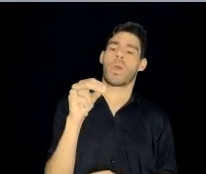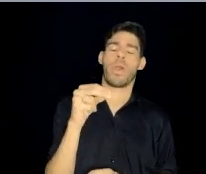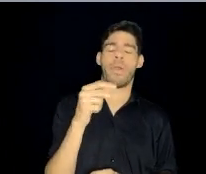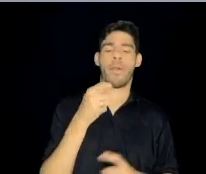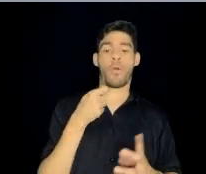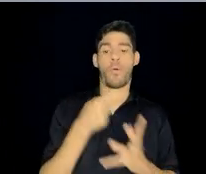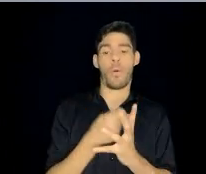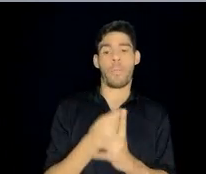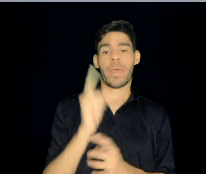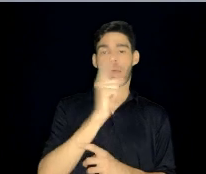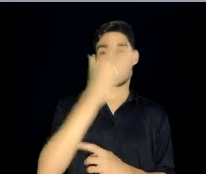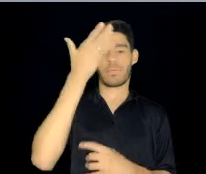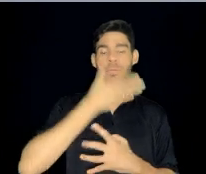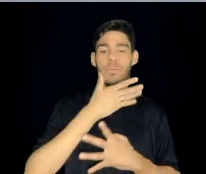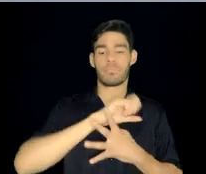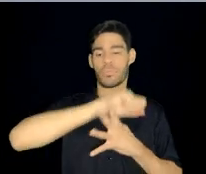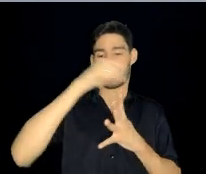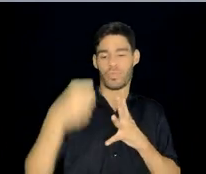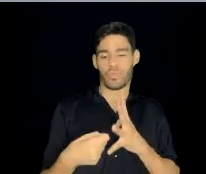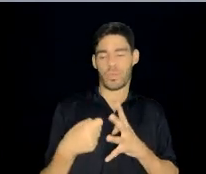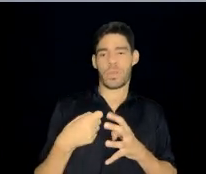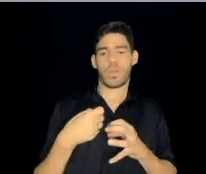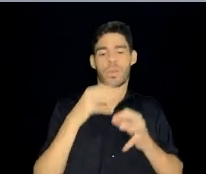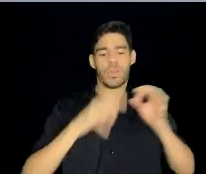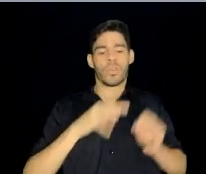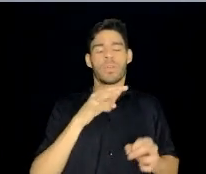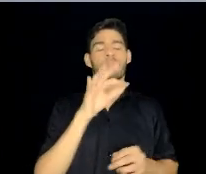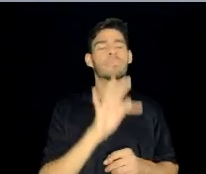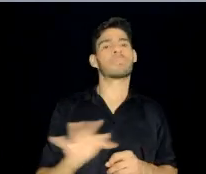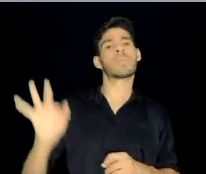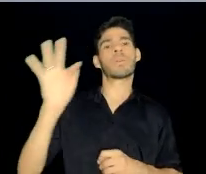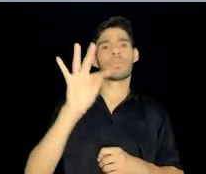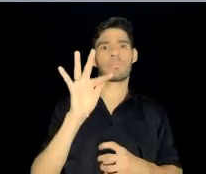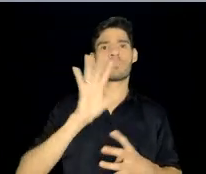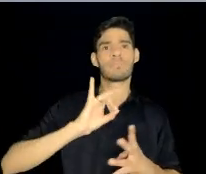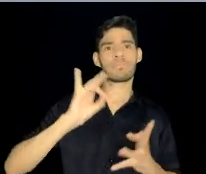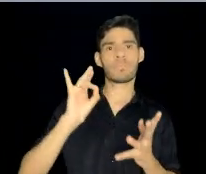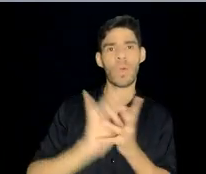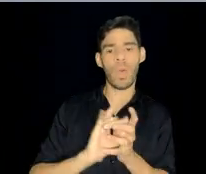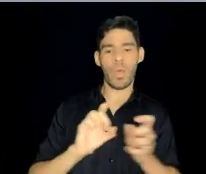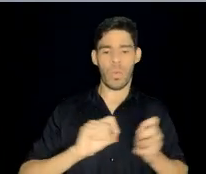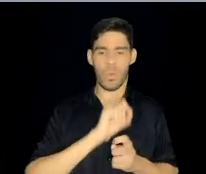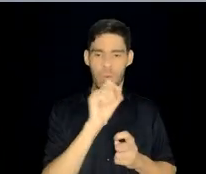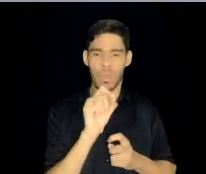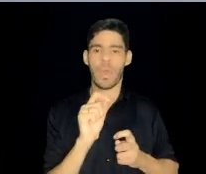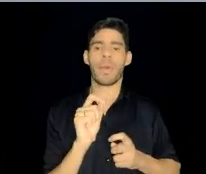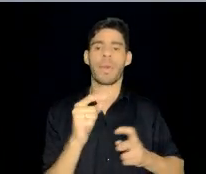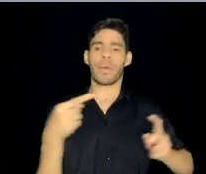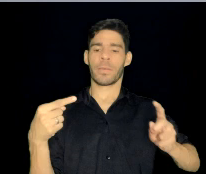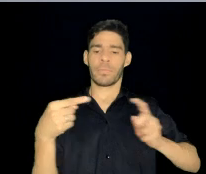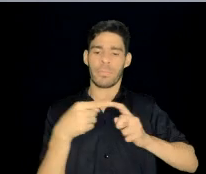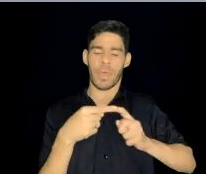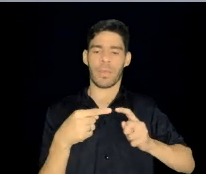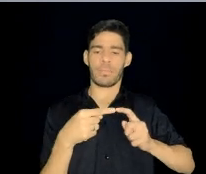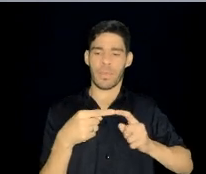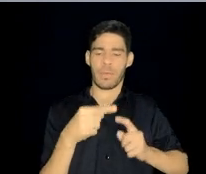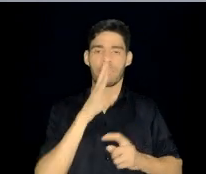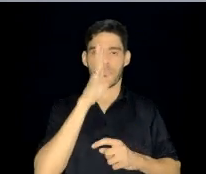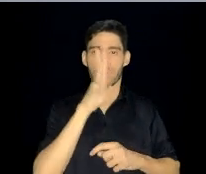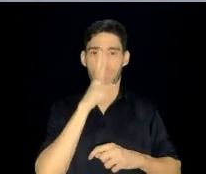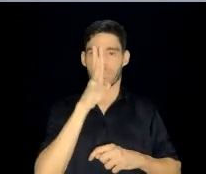ônus da prova. Né? A mesma jurisprudência da Justiça Federal consolidou que